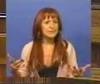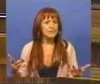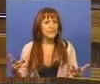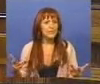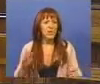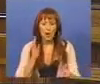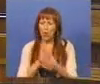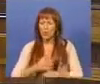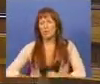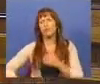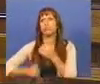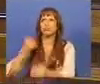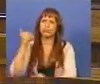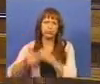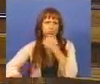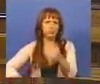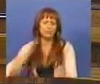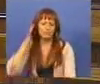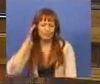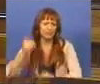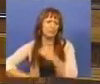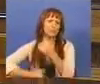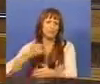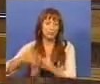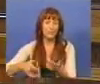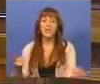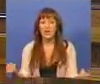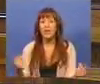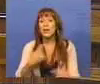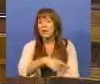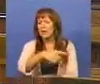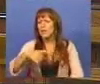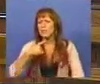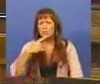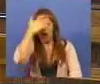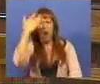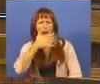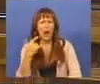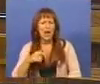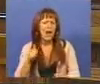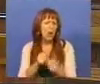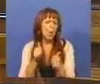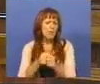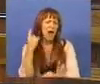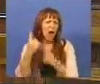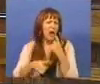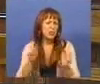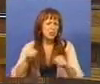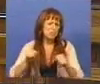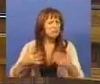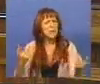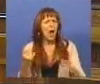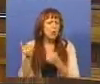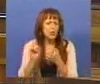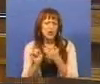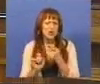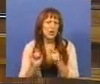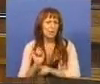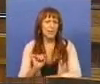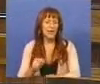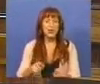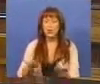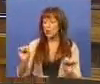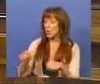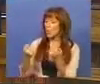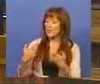aliás, com processos que se arrastam ainda hoje. E, portanto, temos muita facilidade em acompanhar alguns destes aspectos que